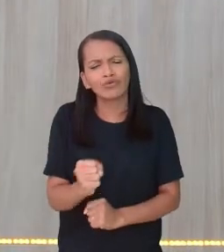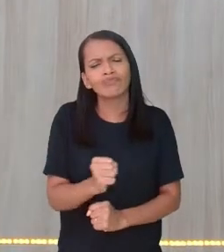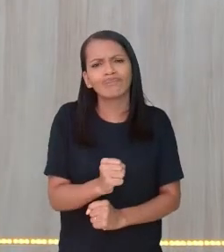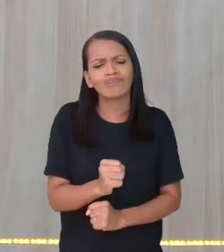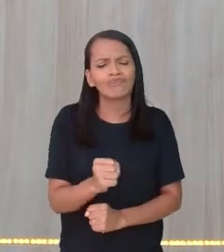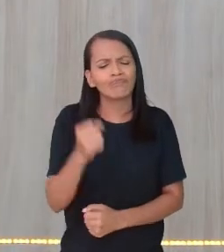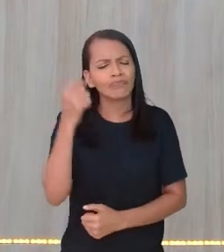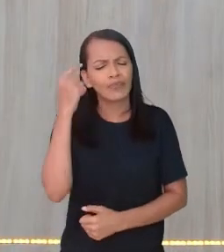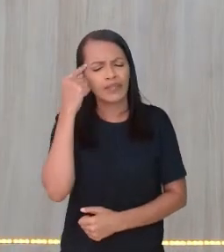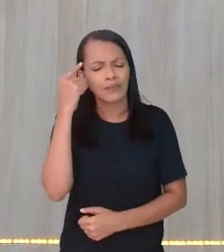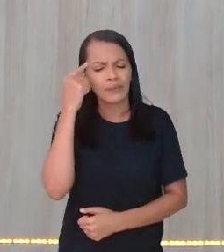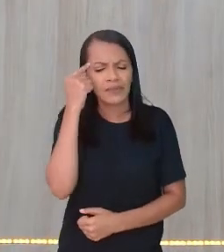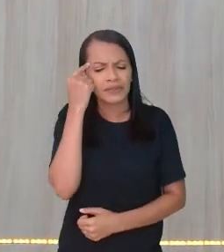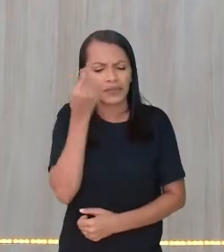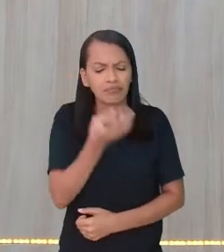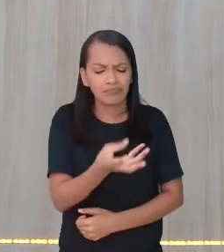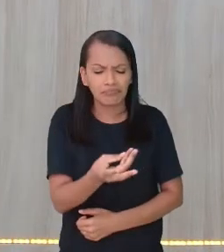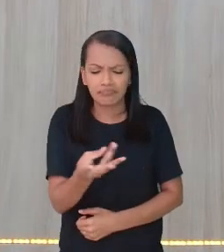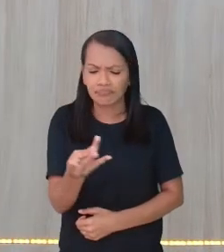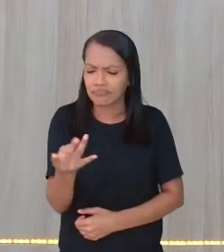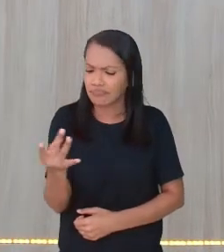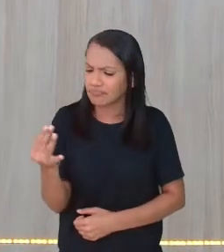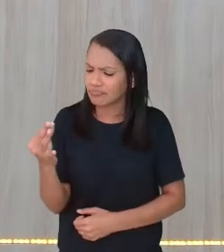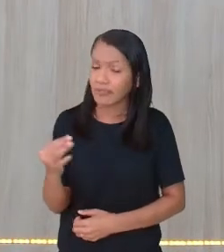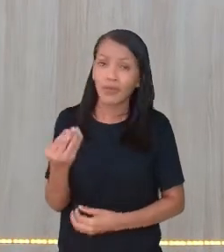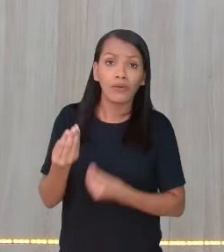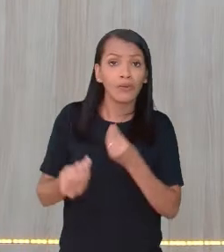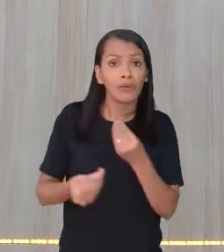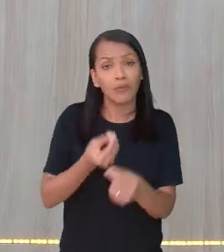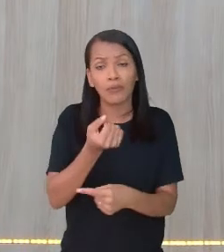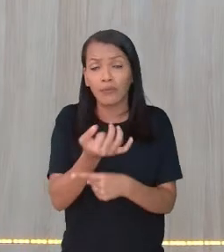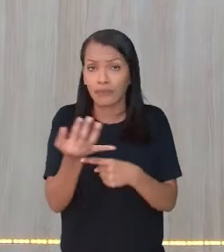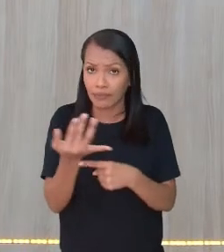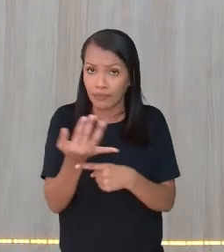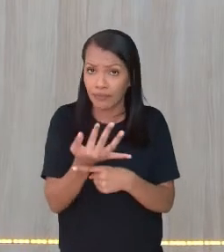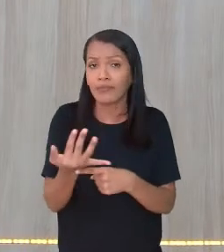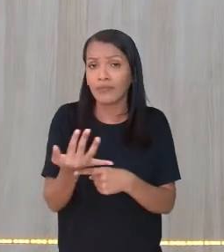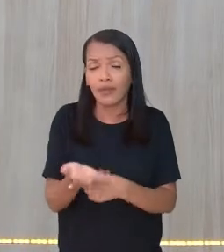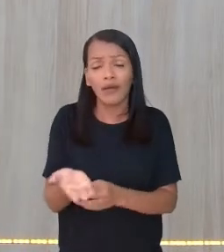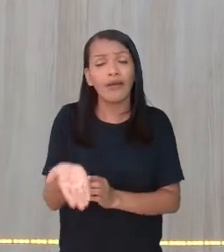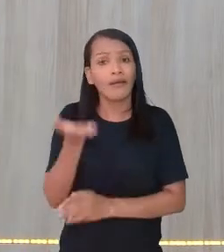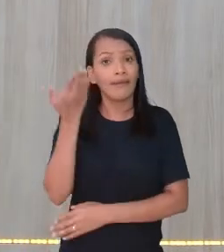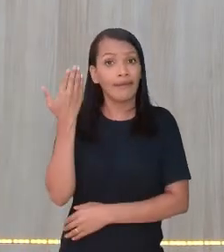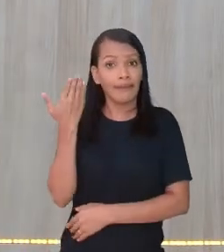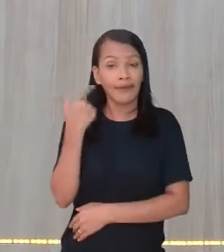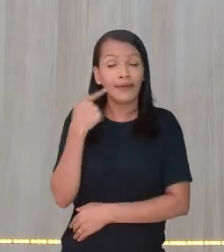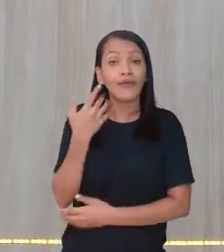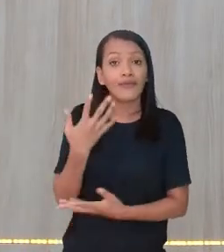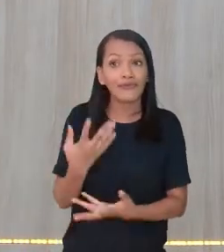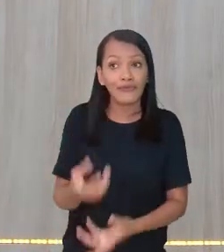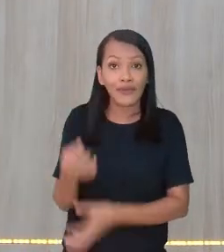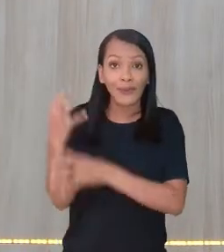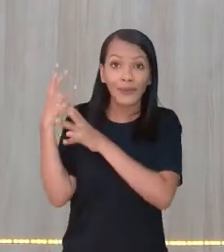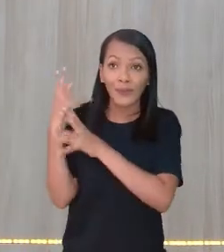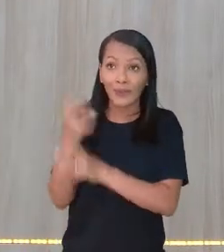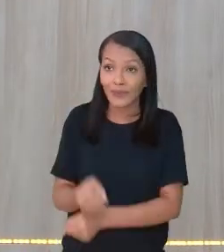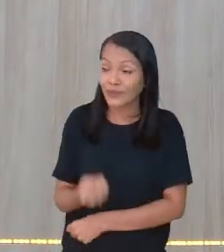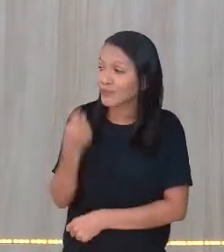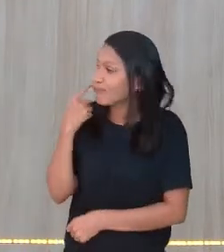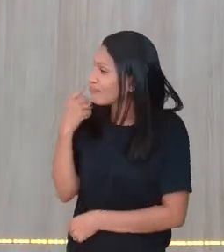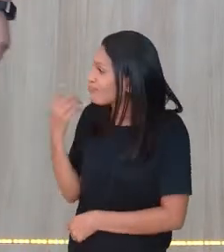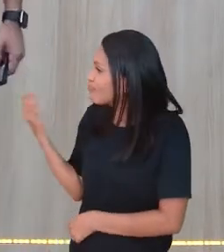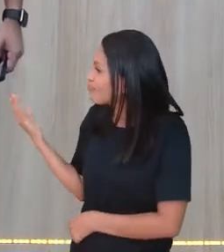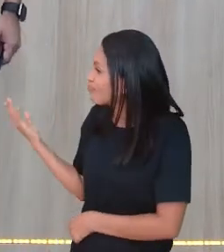calcular, fazer alguns cálculos, né, referente a essas frações, tá? Antes disso, vamos revisar